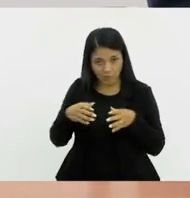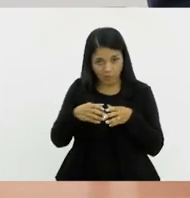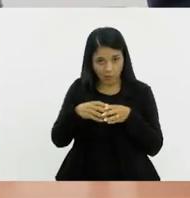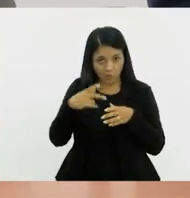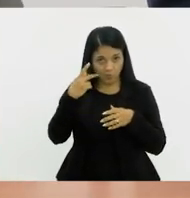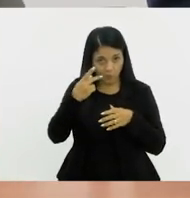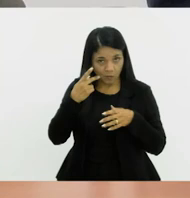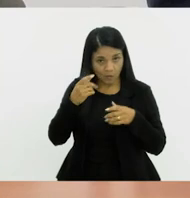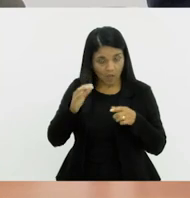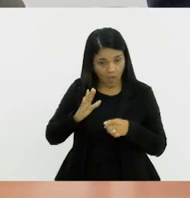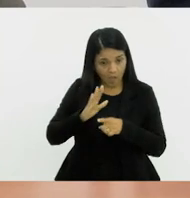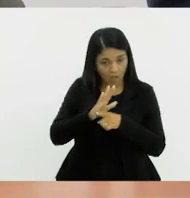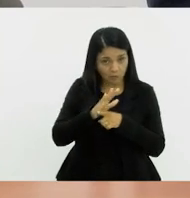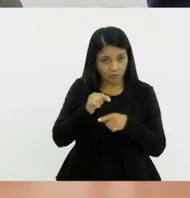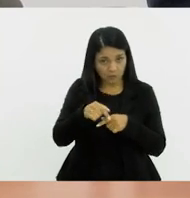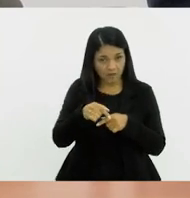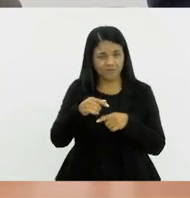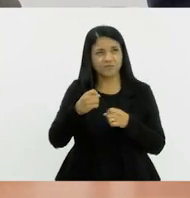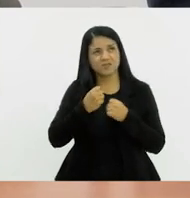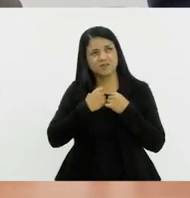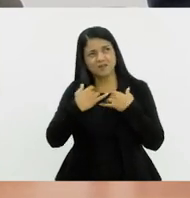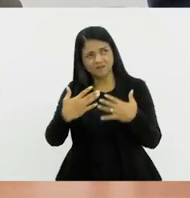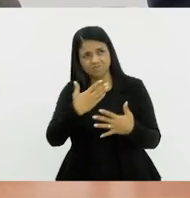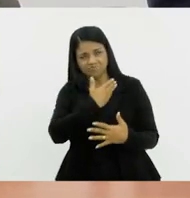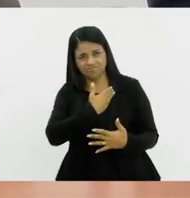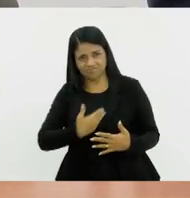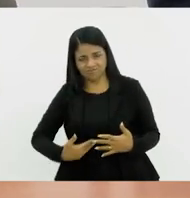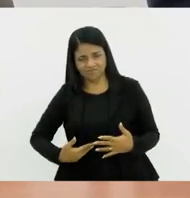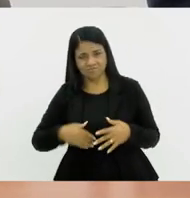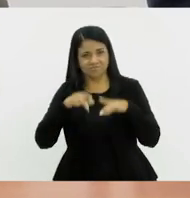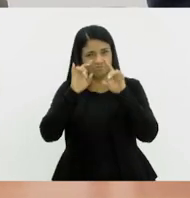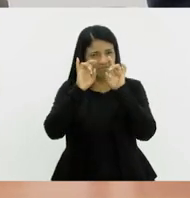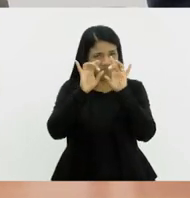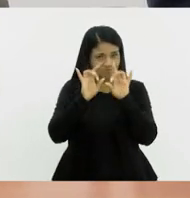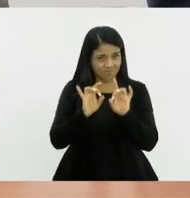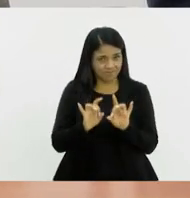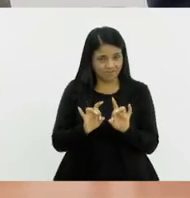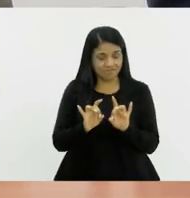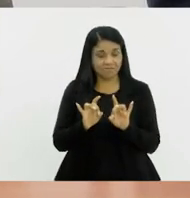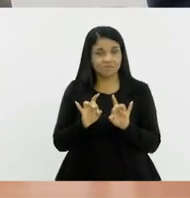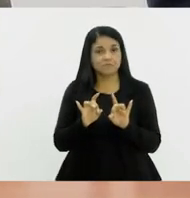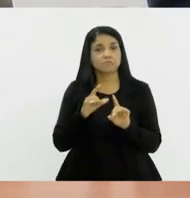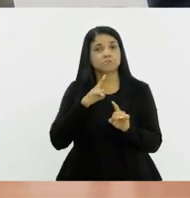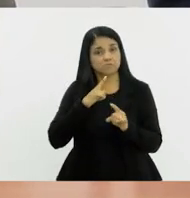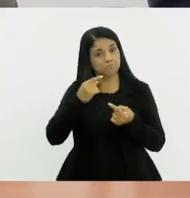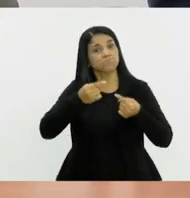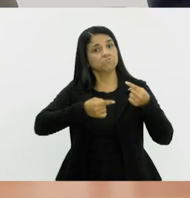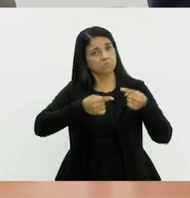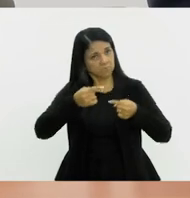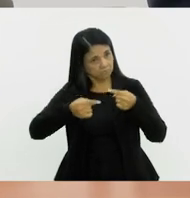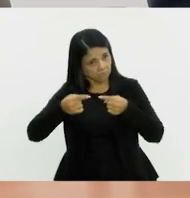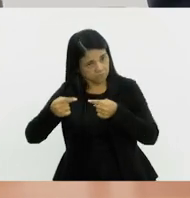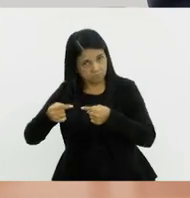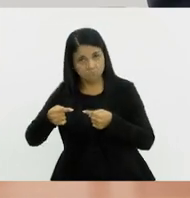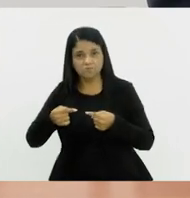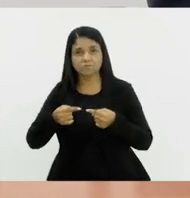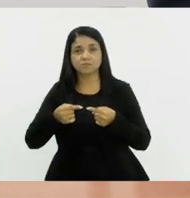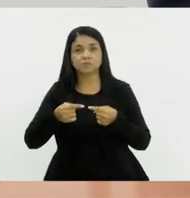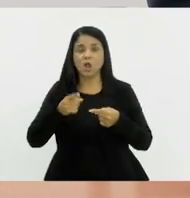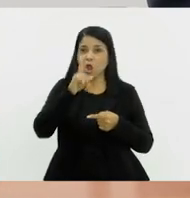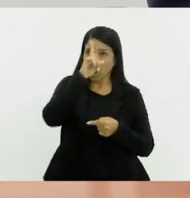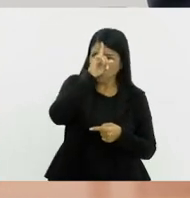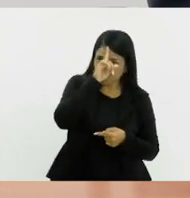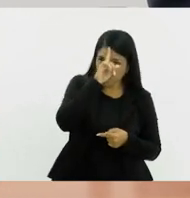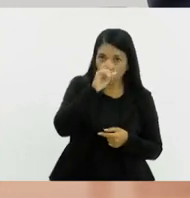sentido, porque houve na audiência de conciliação, lá, uma audiência especial, essa questão foi debatida, né? Mas é um hospital,